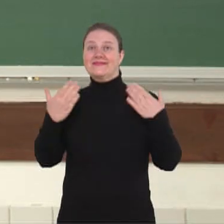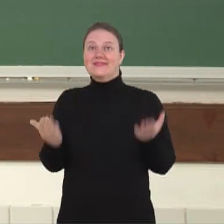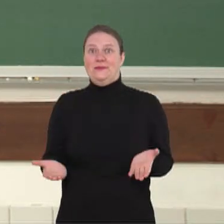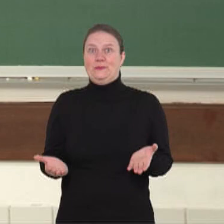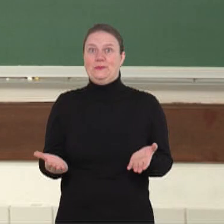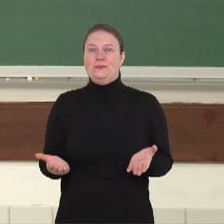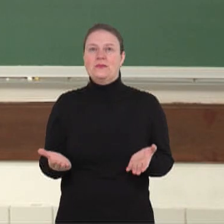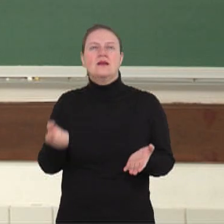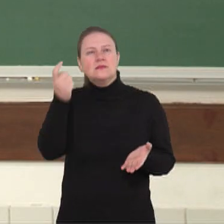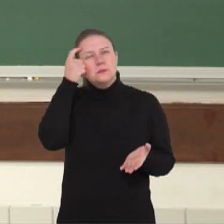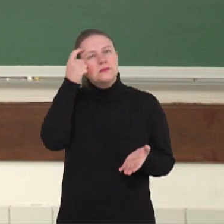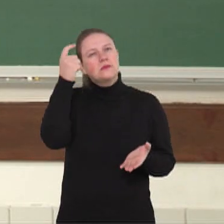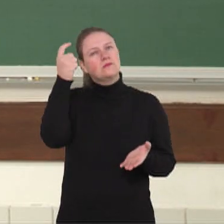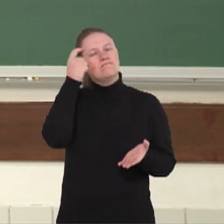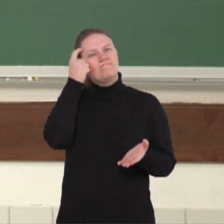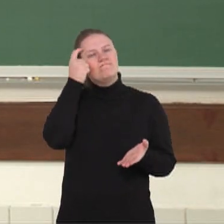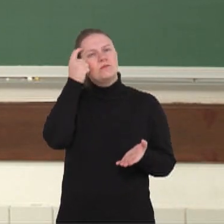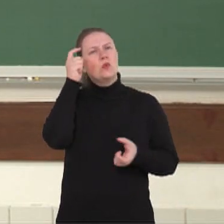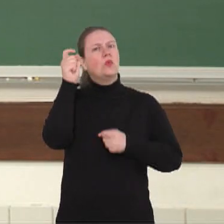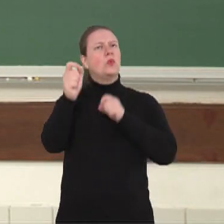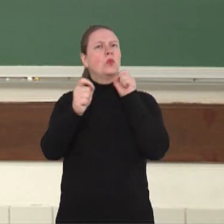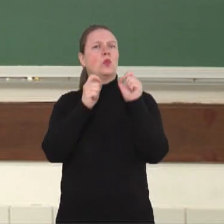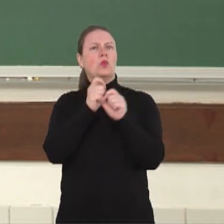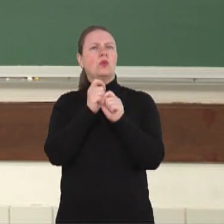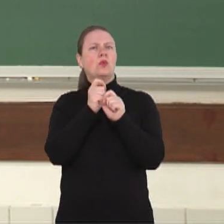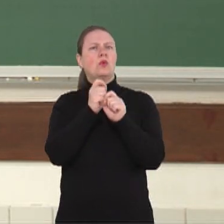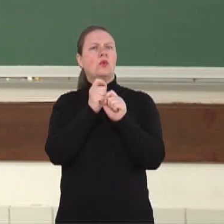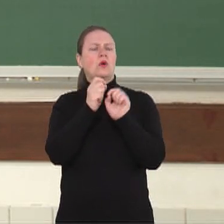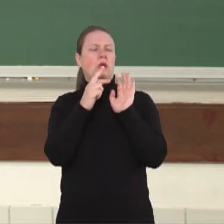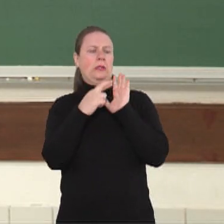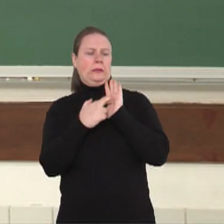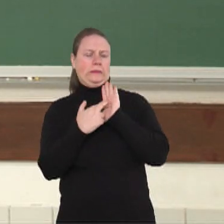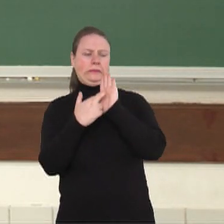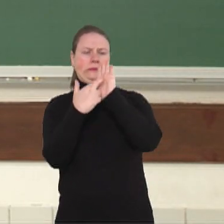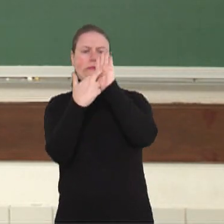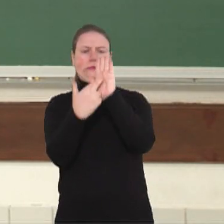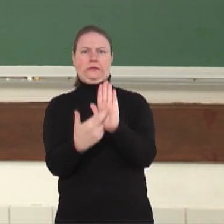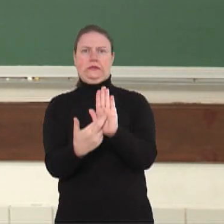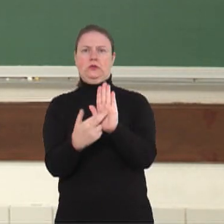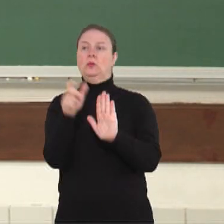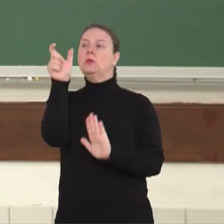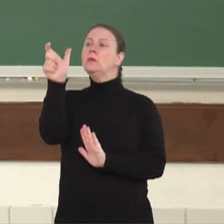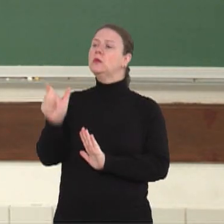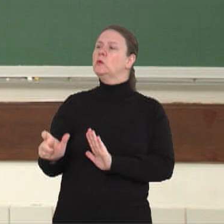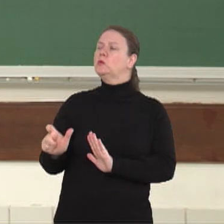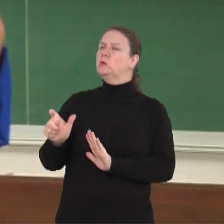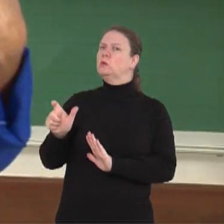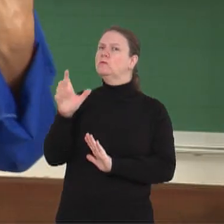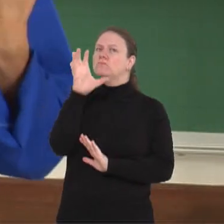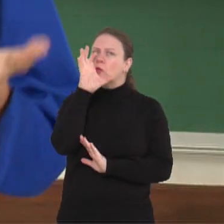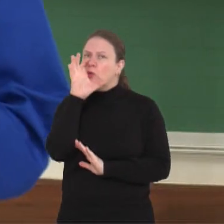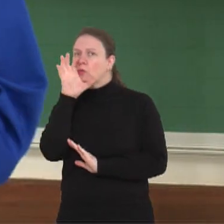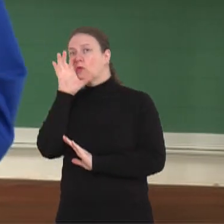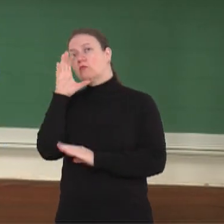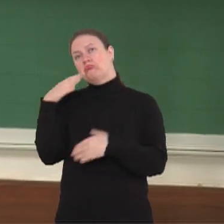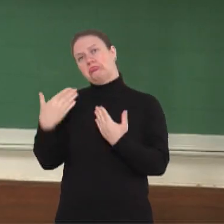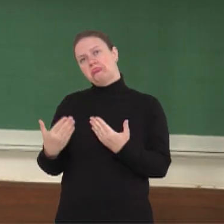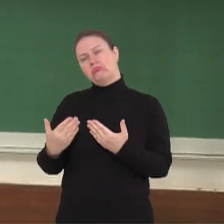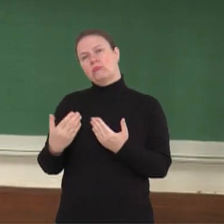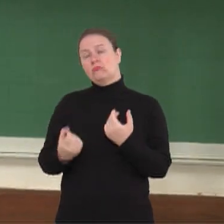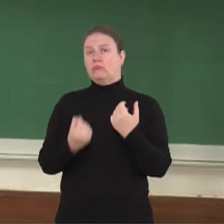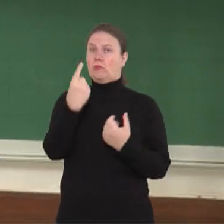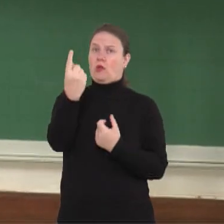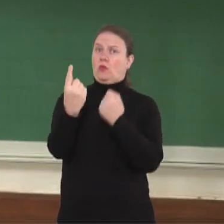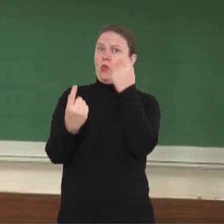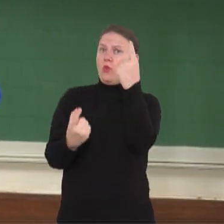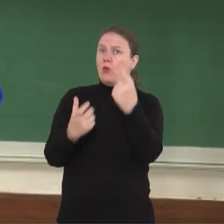Então, você pensou nas referências da sua vida? E aí? Algumas pessoas, é